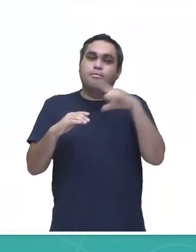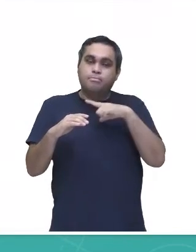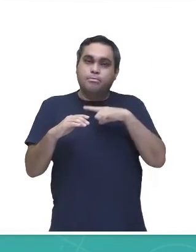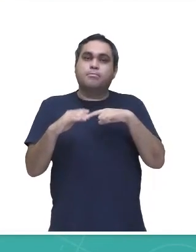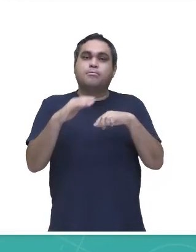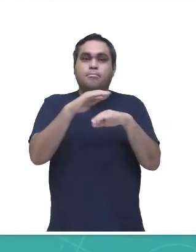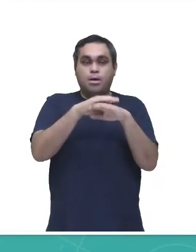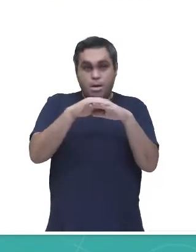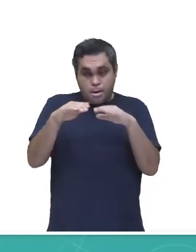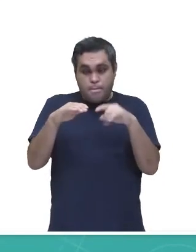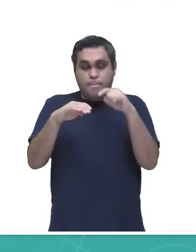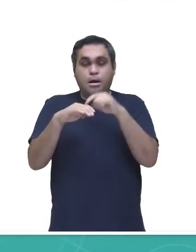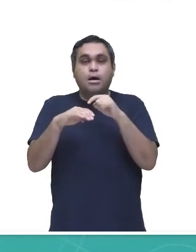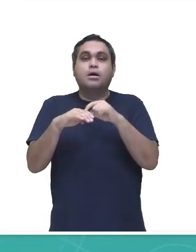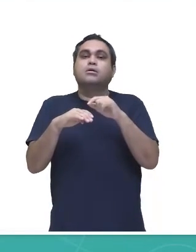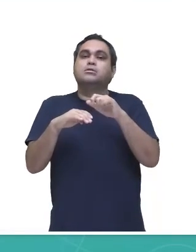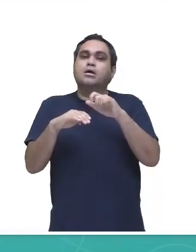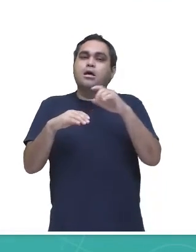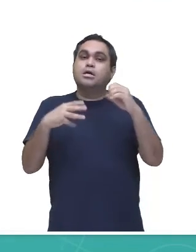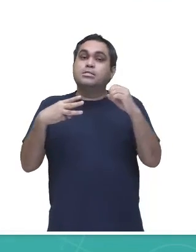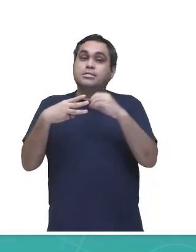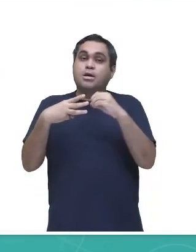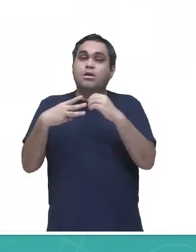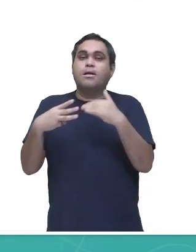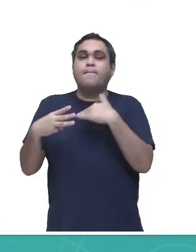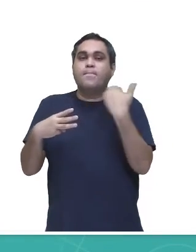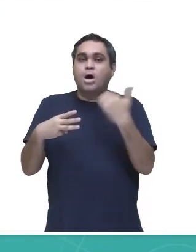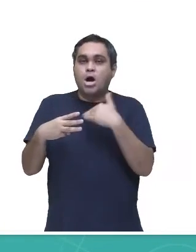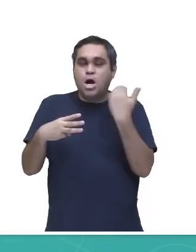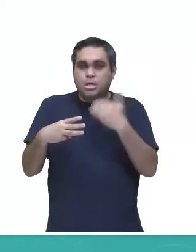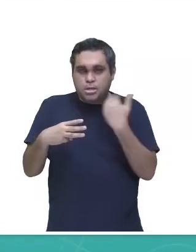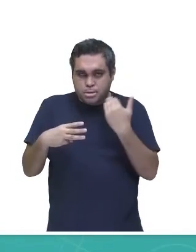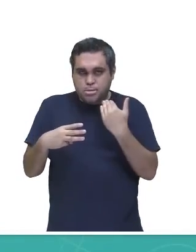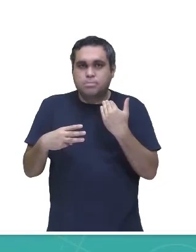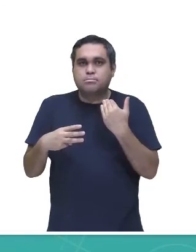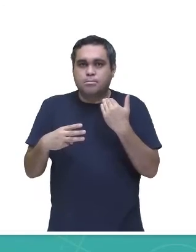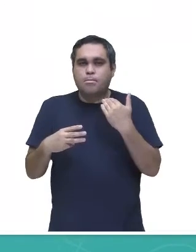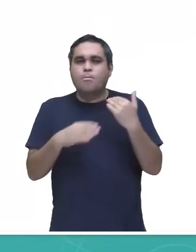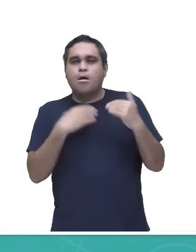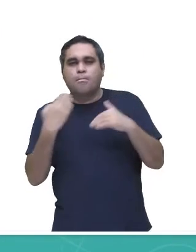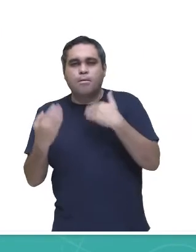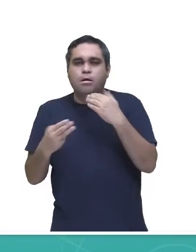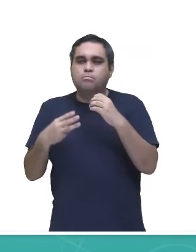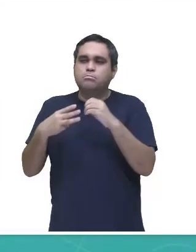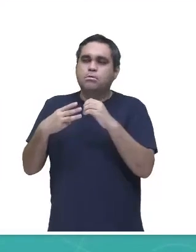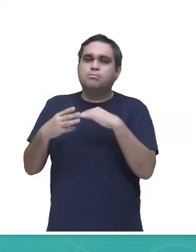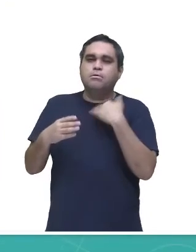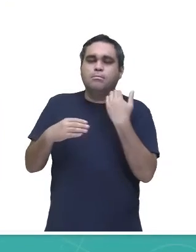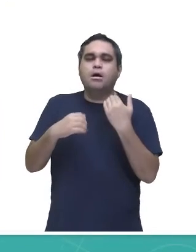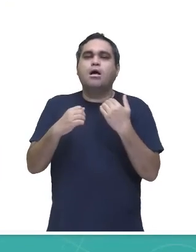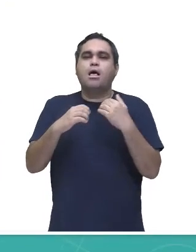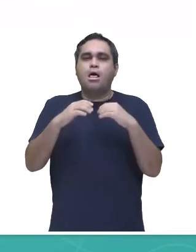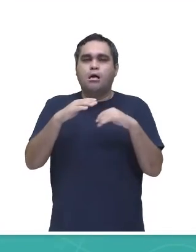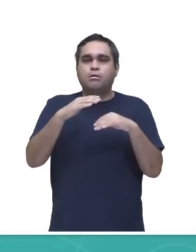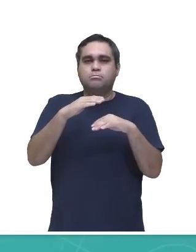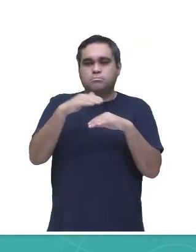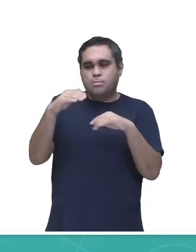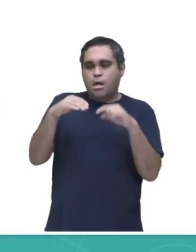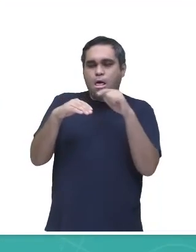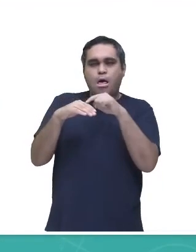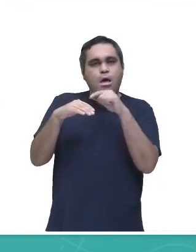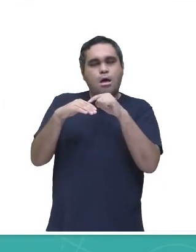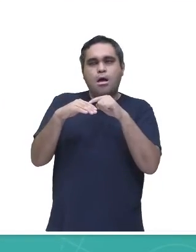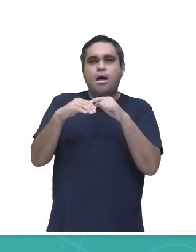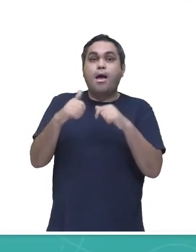células mortas, né? Aquelas células que vão perdendo a sua atividade, elas vão se depositando ali na superfície da pele, aquela